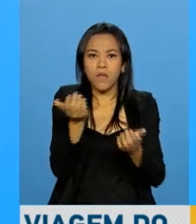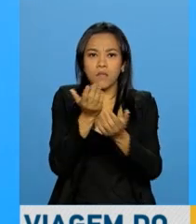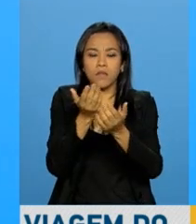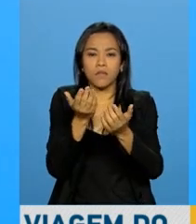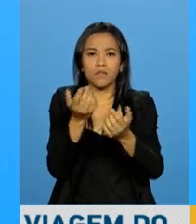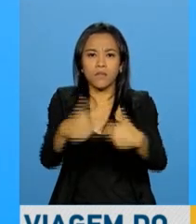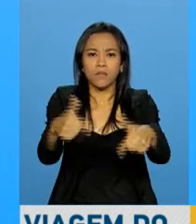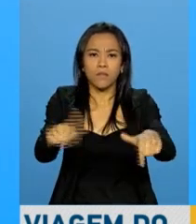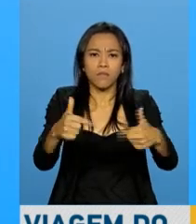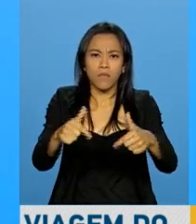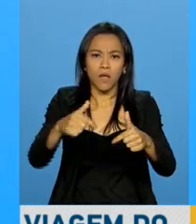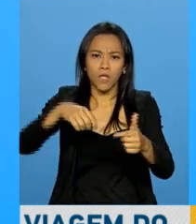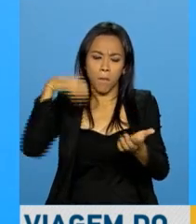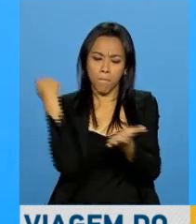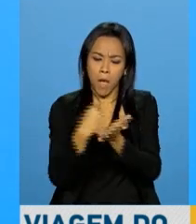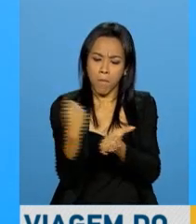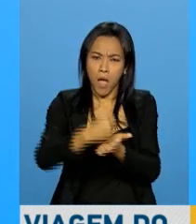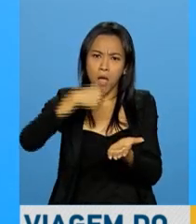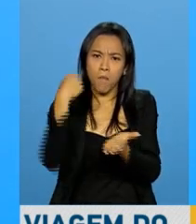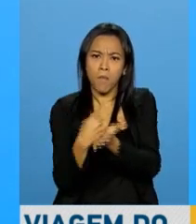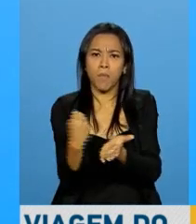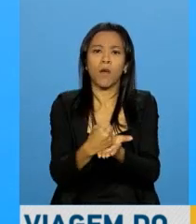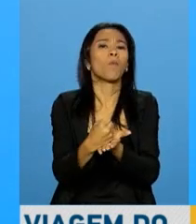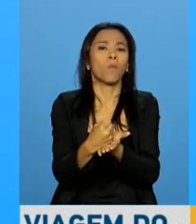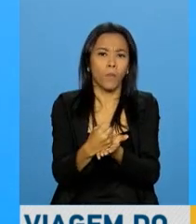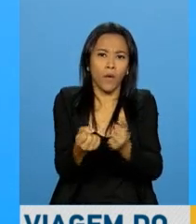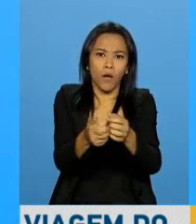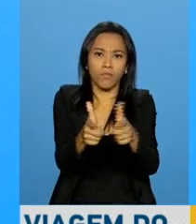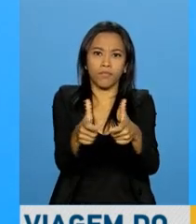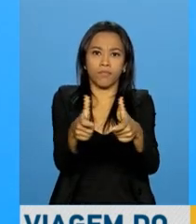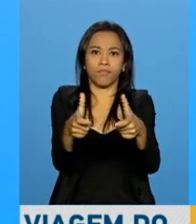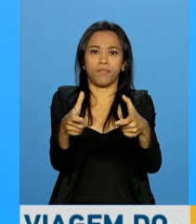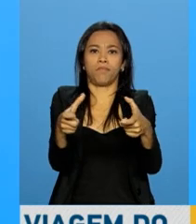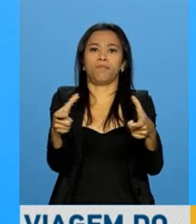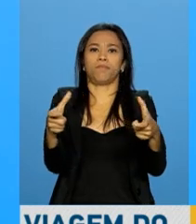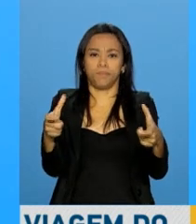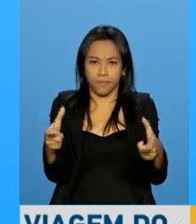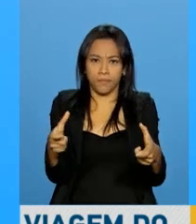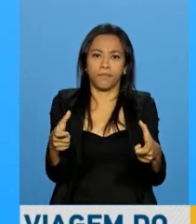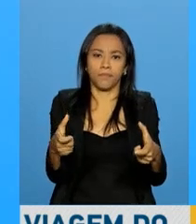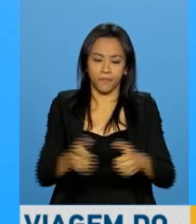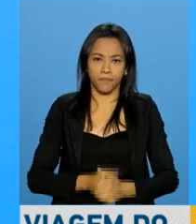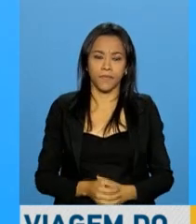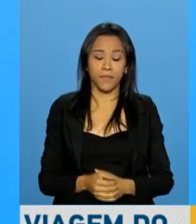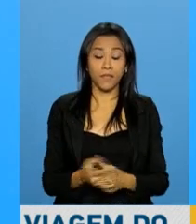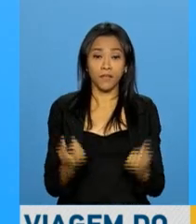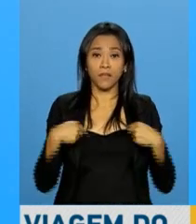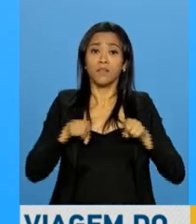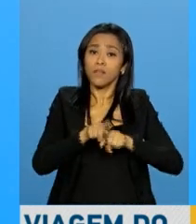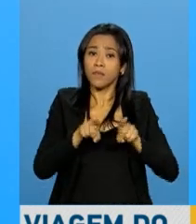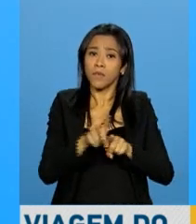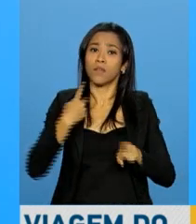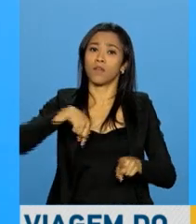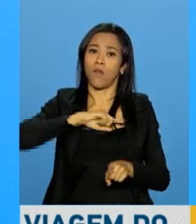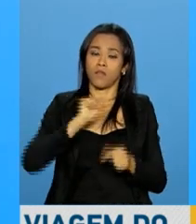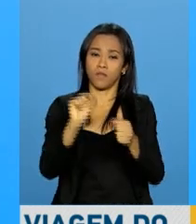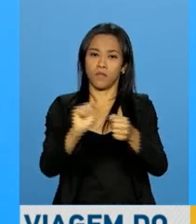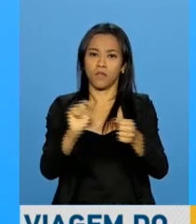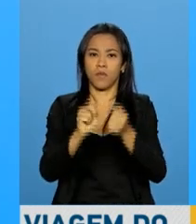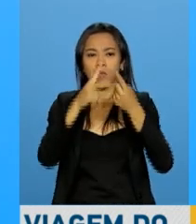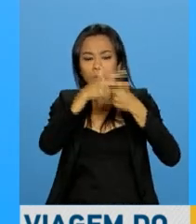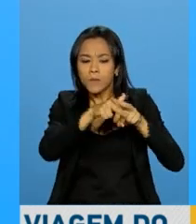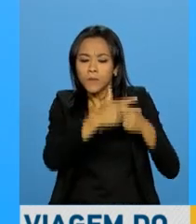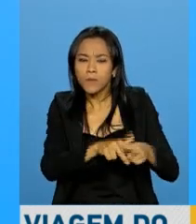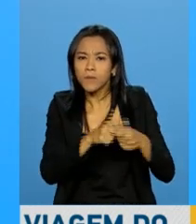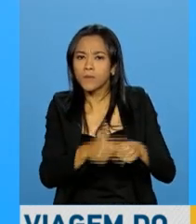carteira assinada aumentou substancialmente. E fizemos também uma modernização